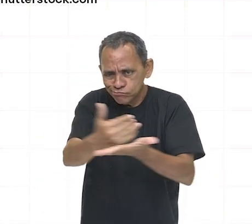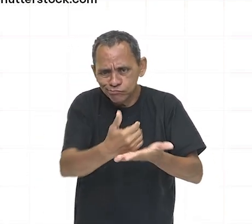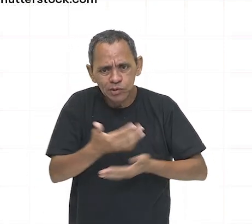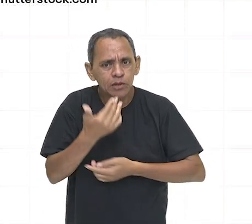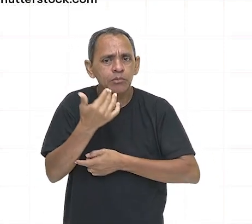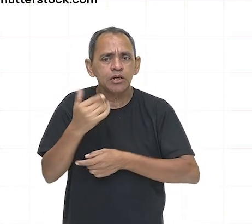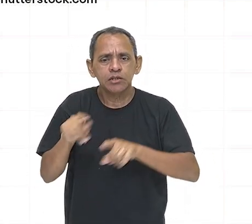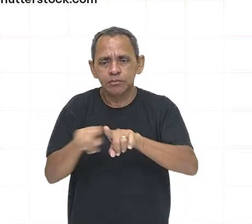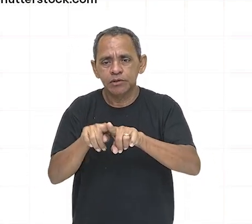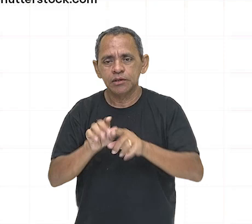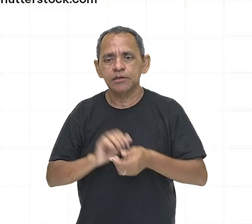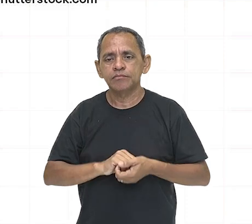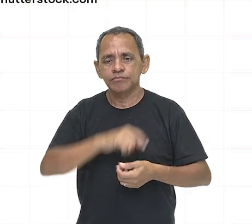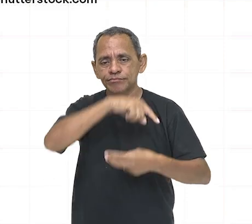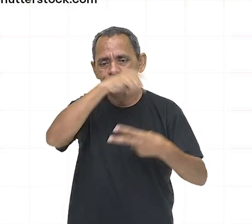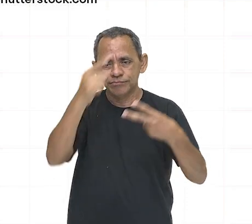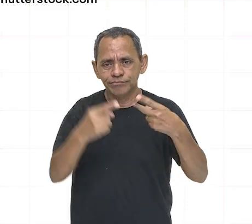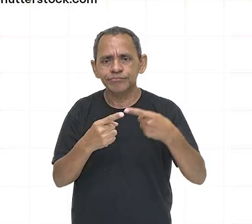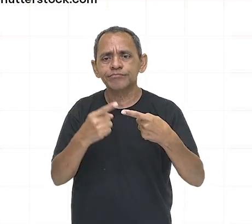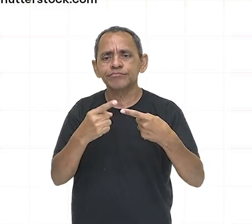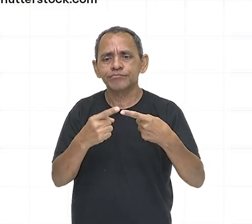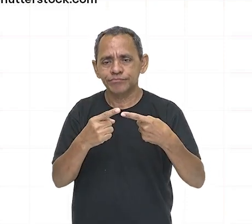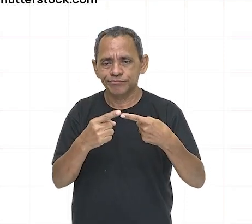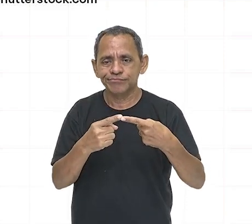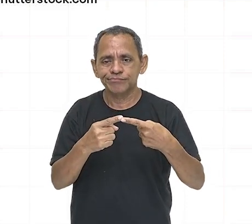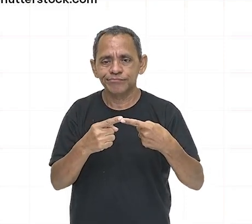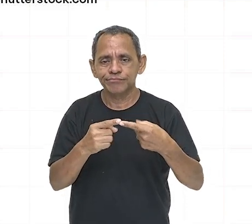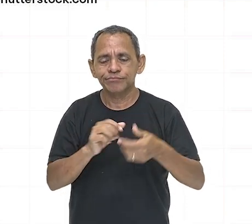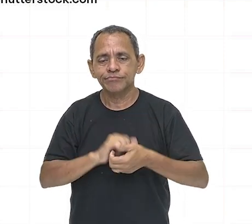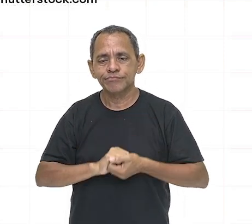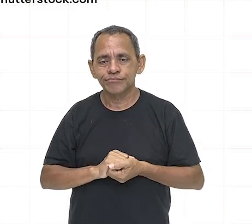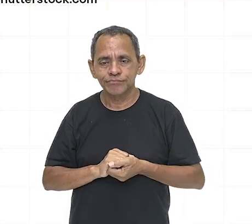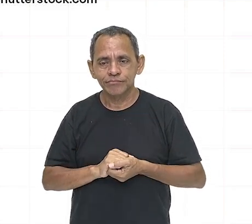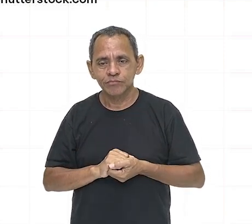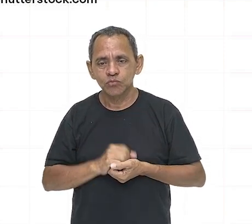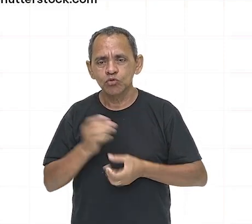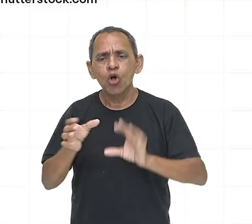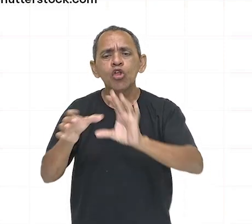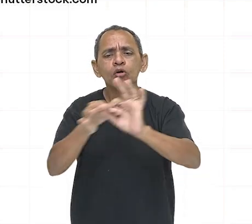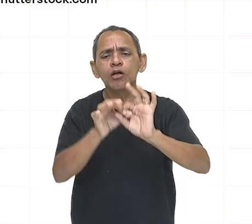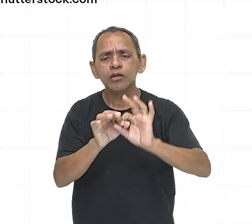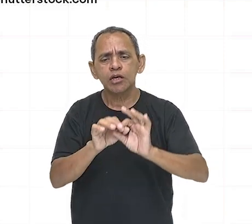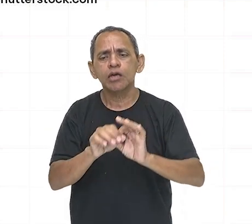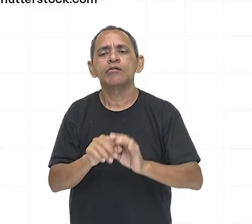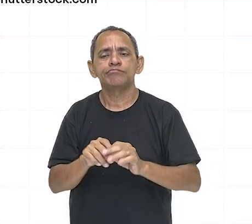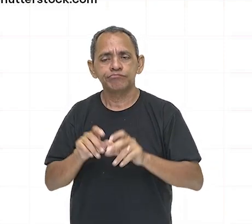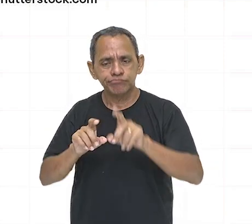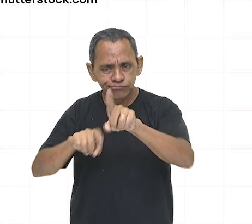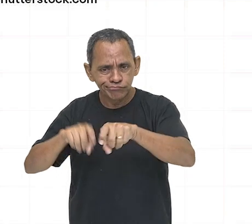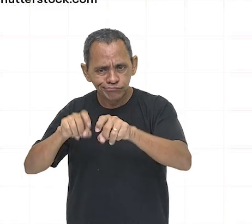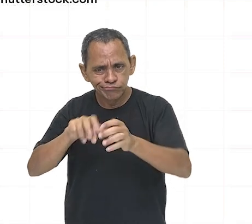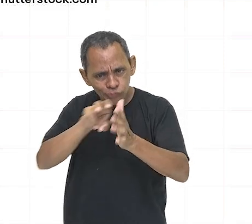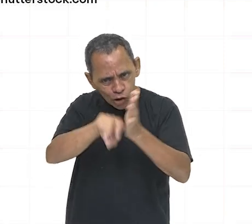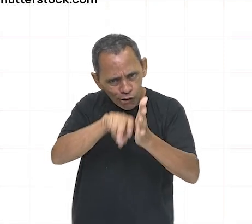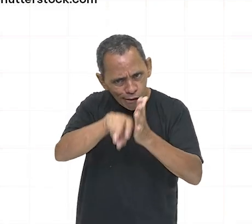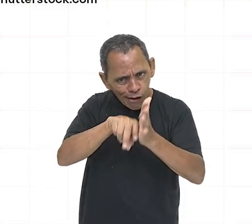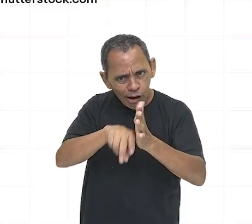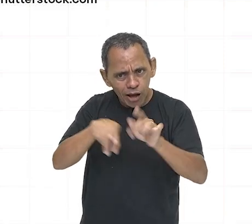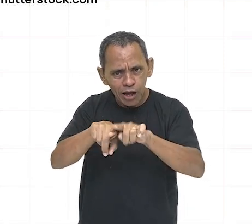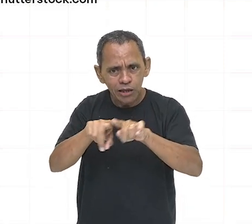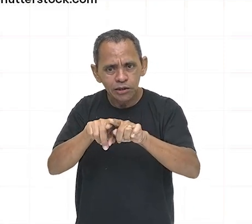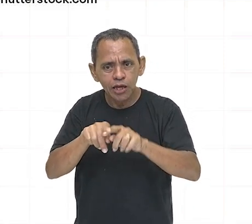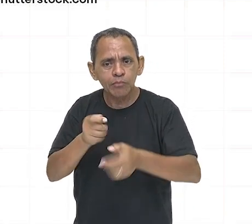verdade? Quais são as atividades do setor primário? Eles estão ali ligados à agricultura, pecuária,